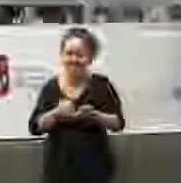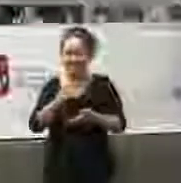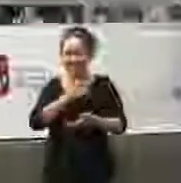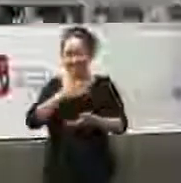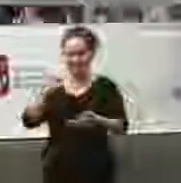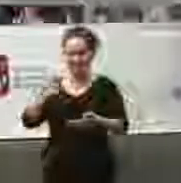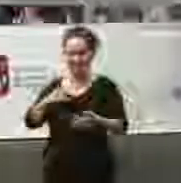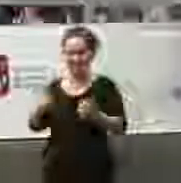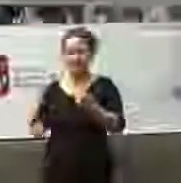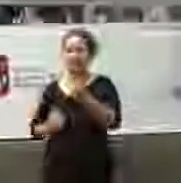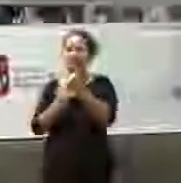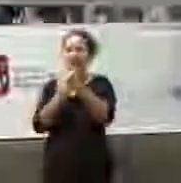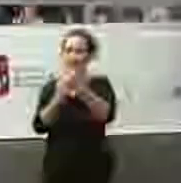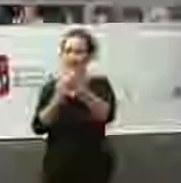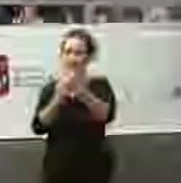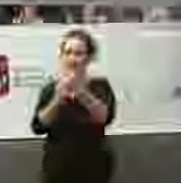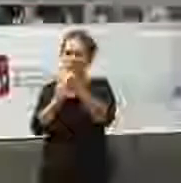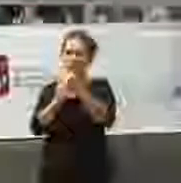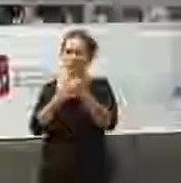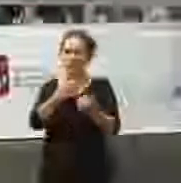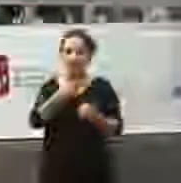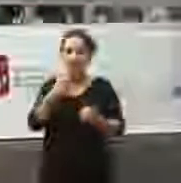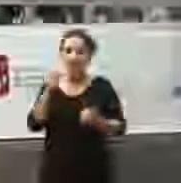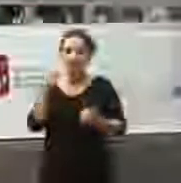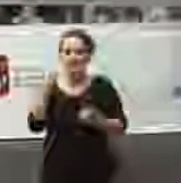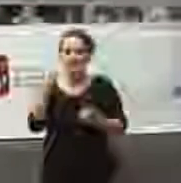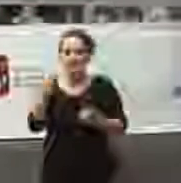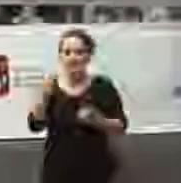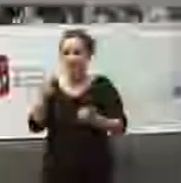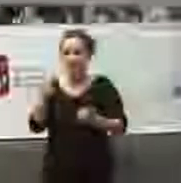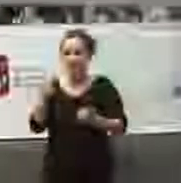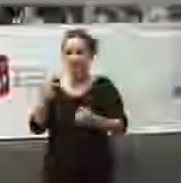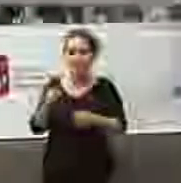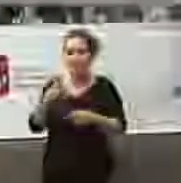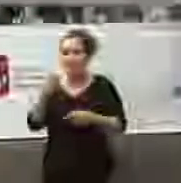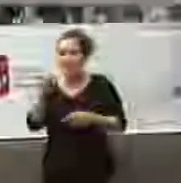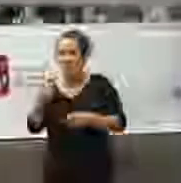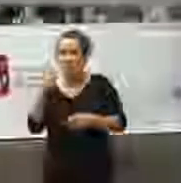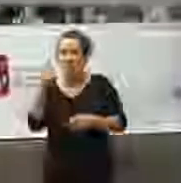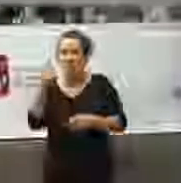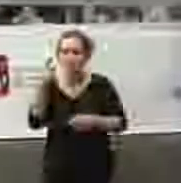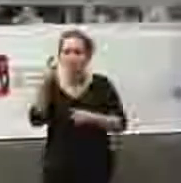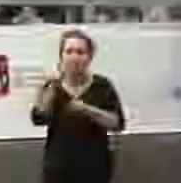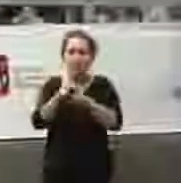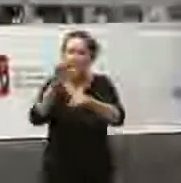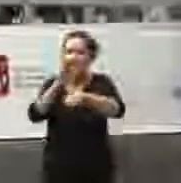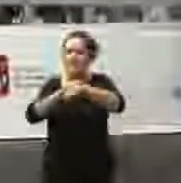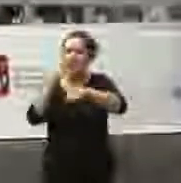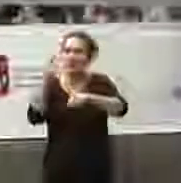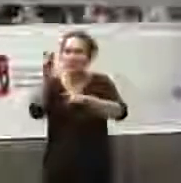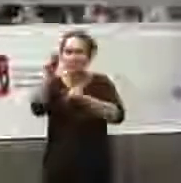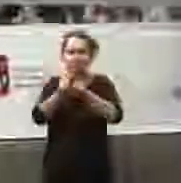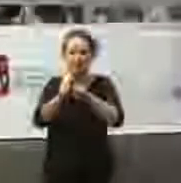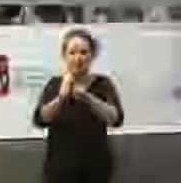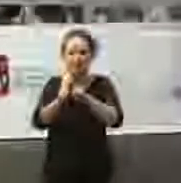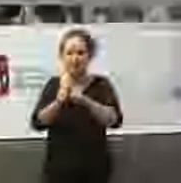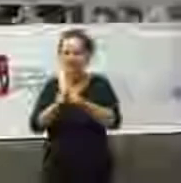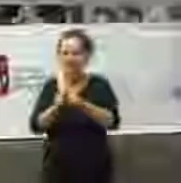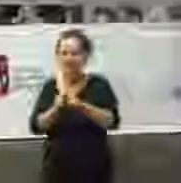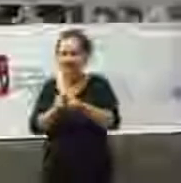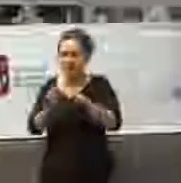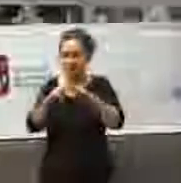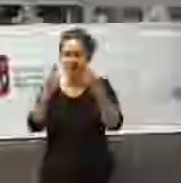cinquenta substituições entre os 27 isso dá mais de um por mês então assim nunca teve uma assembléia que não teve uma novidade